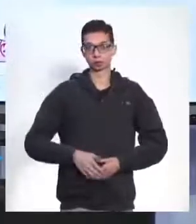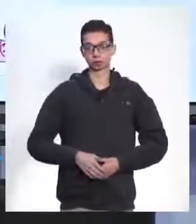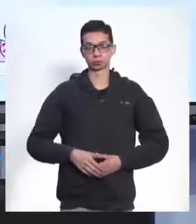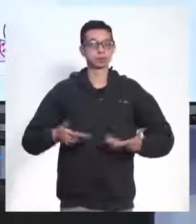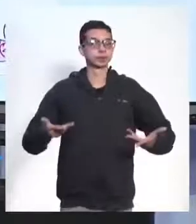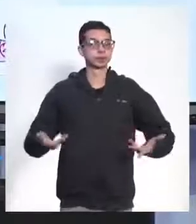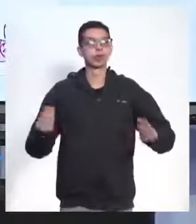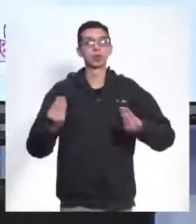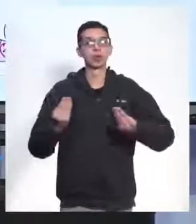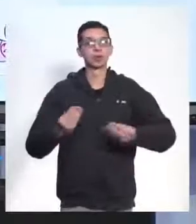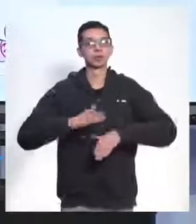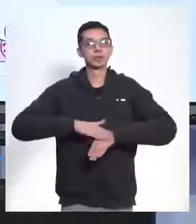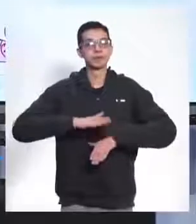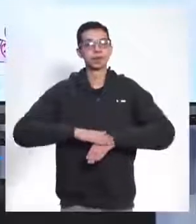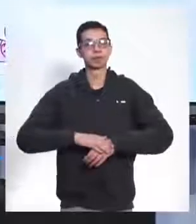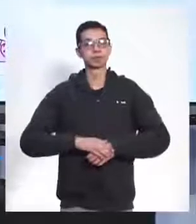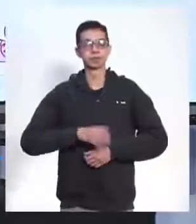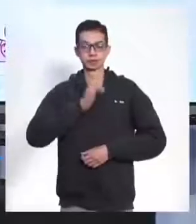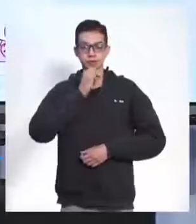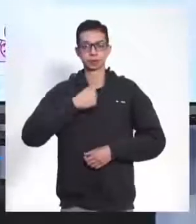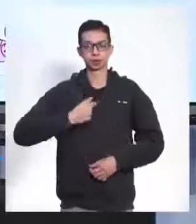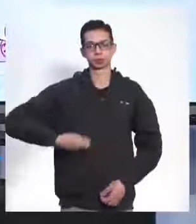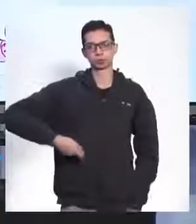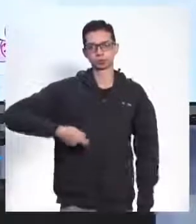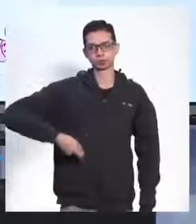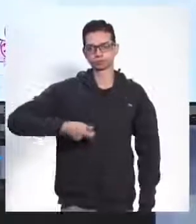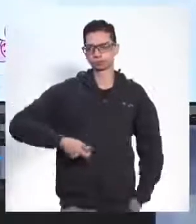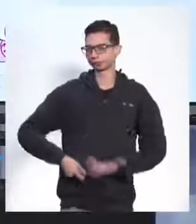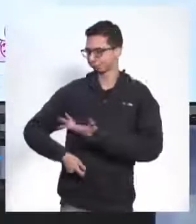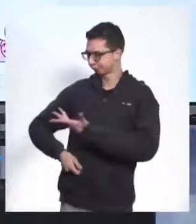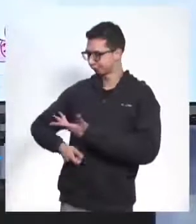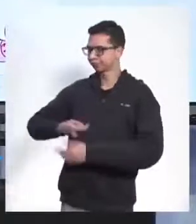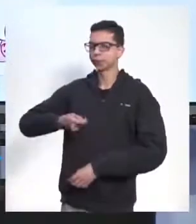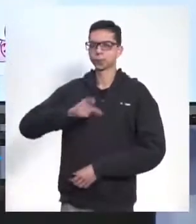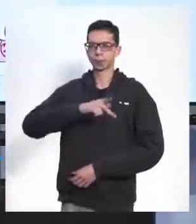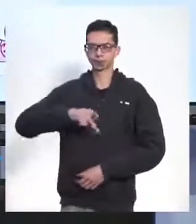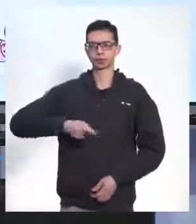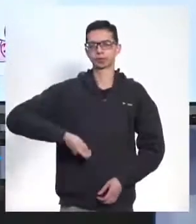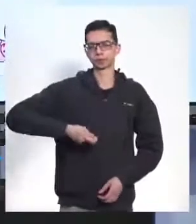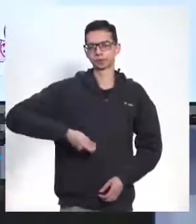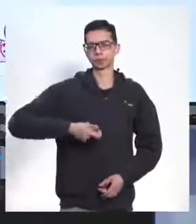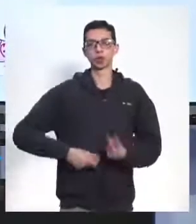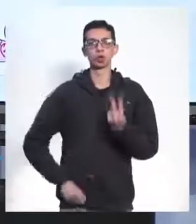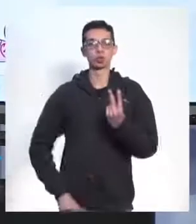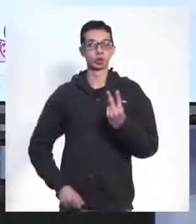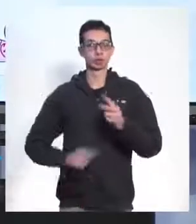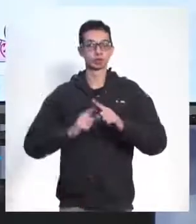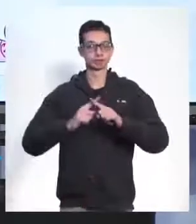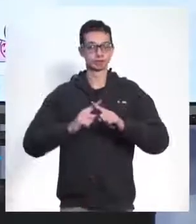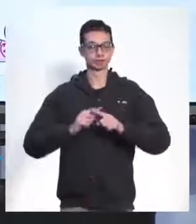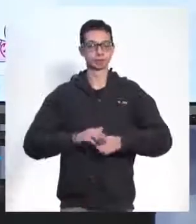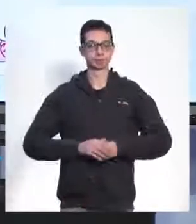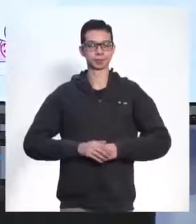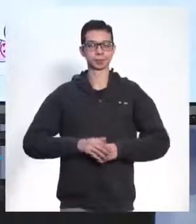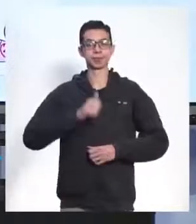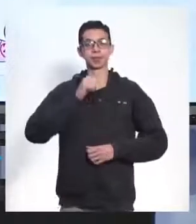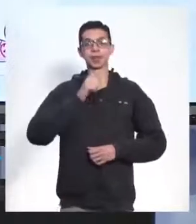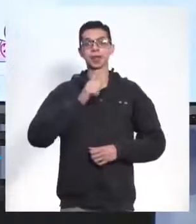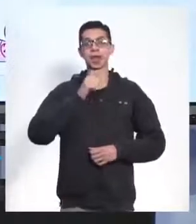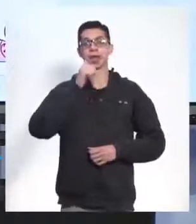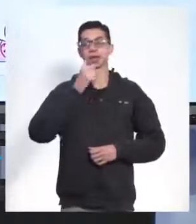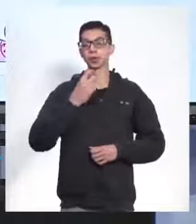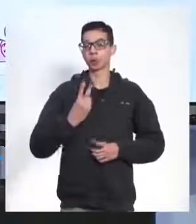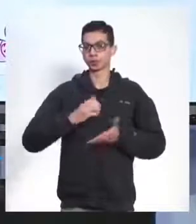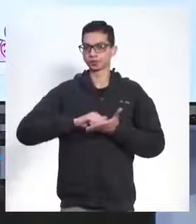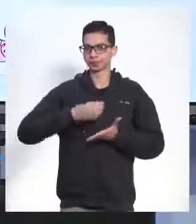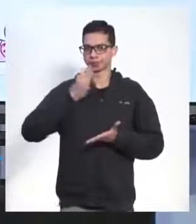Não. como que vai funcionar? Eu vou lançar o dado 2 vezes, eu vou colocar aí 2 vezes. A professora Alessandra vai marcar ali e